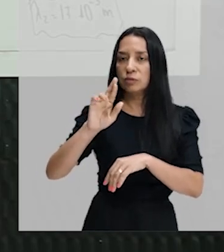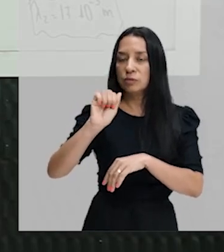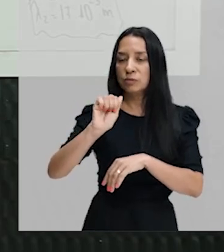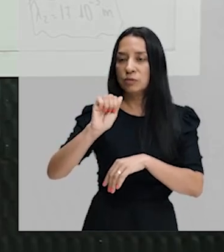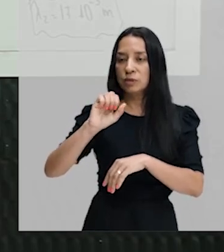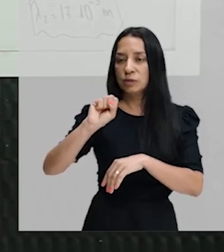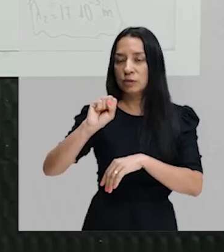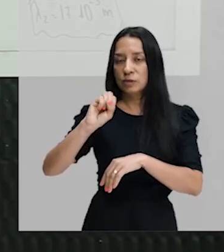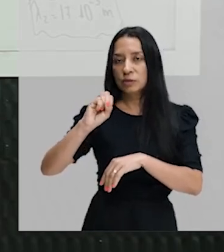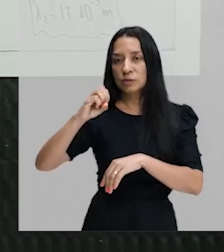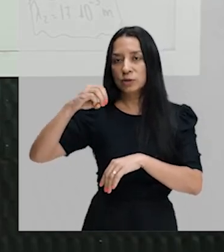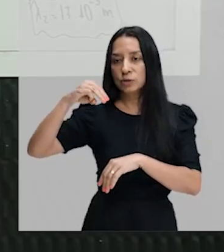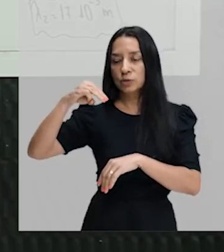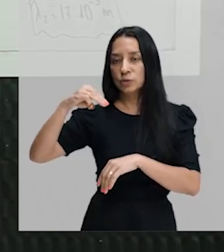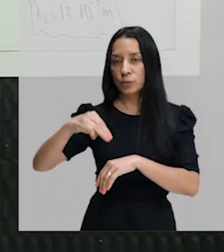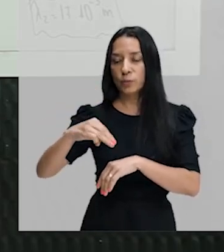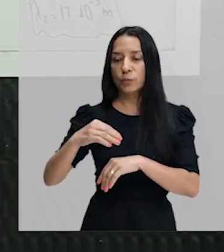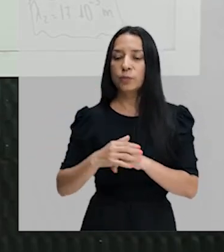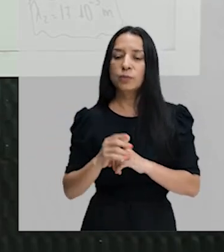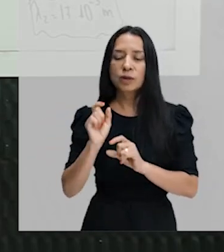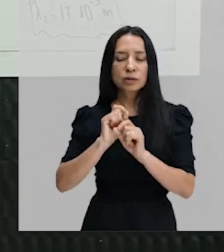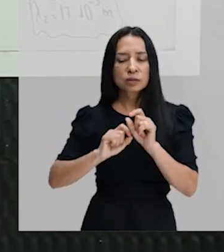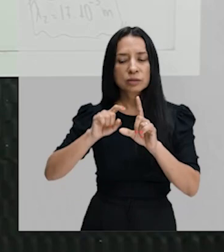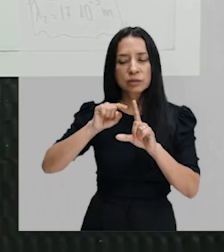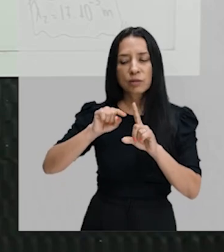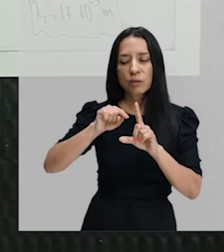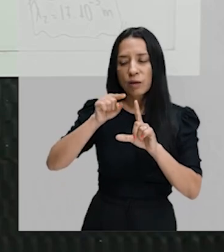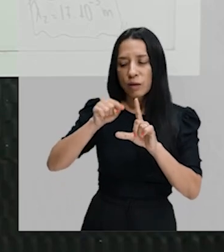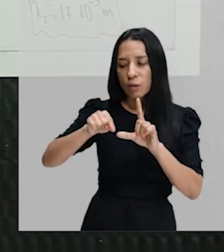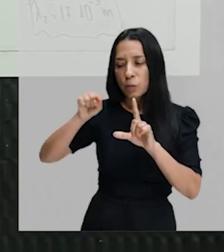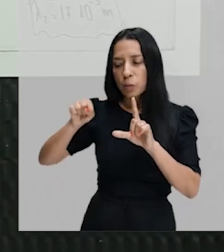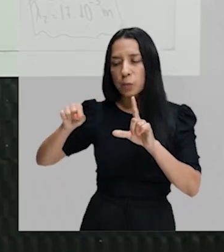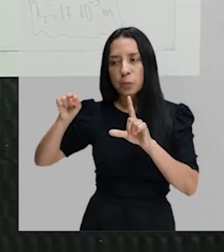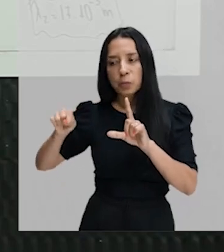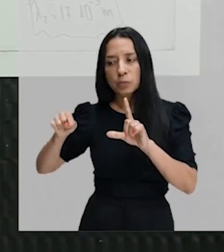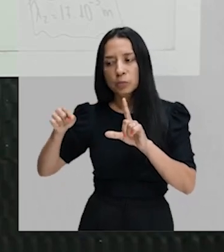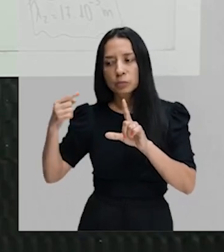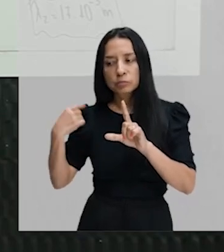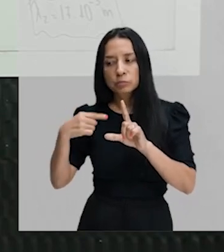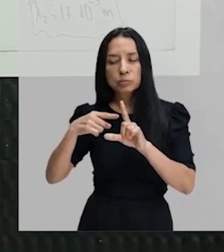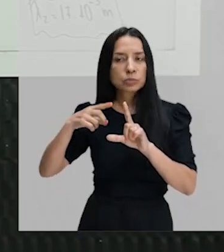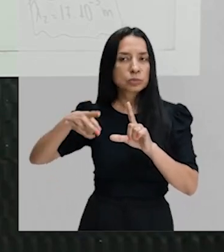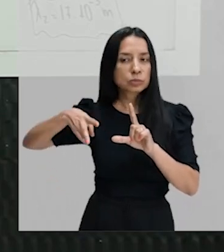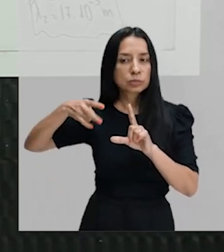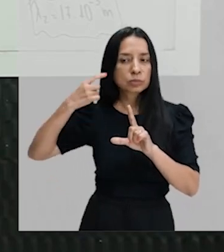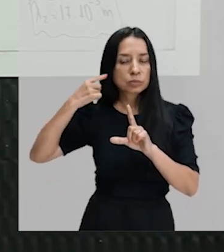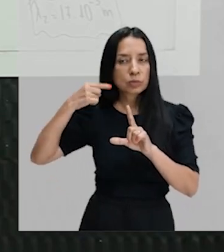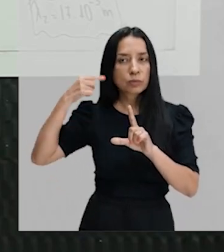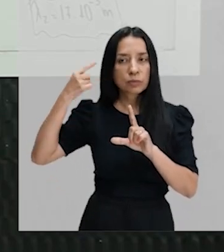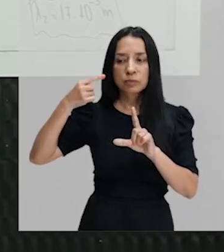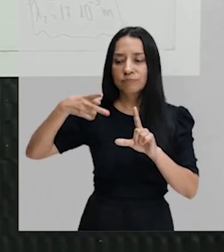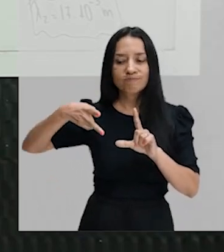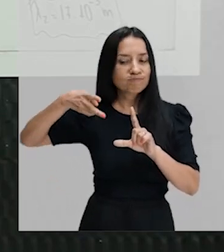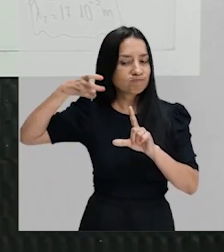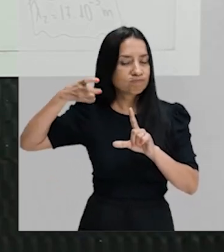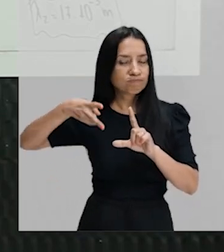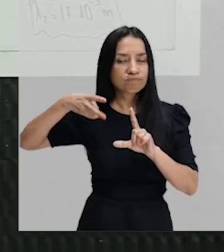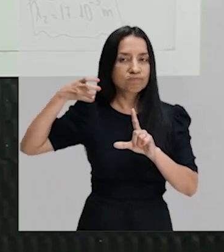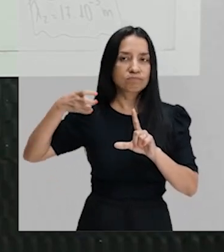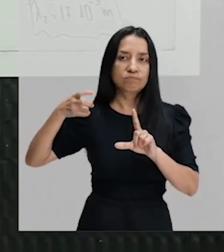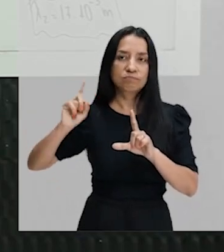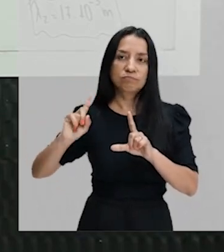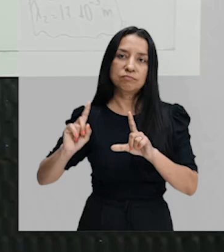ultrassom Tá certo ali é uma onda sonora que os nossos ouvidos não consegue captar Tá ok ele não tem a capacidade